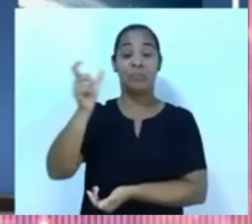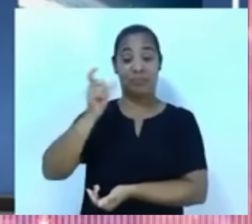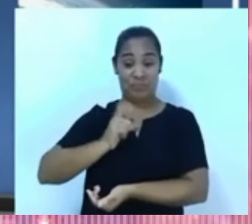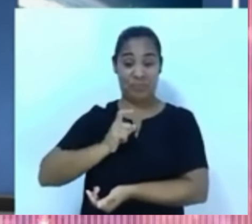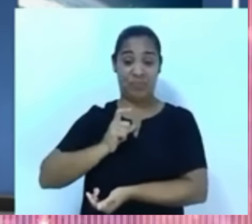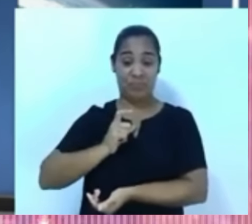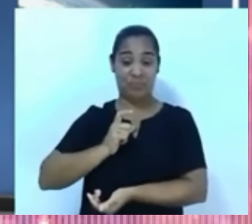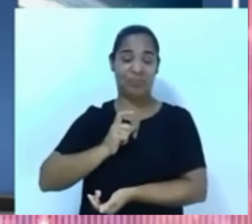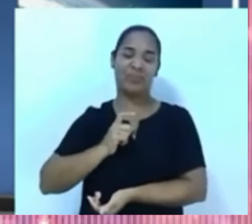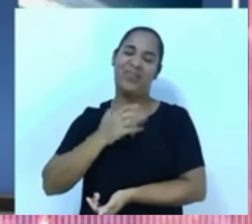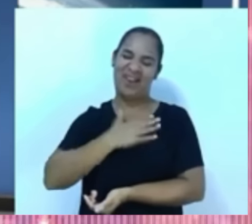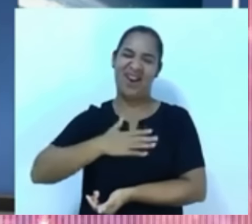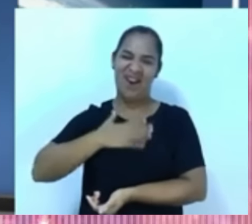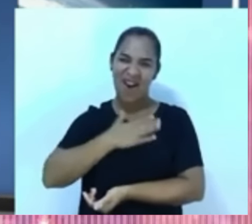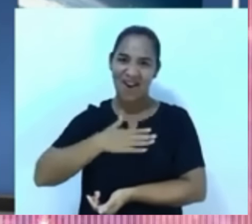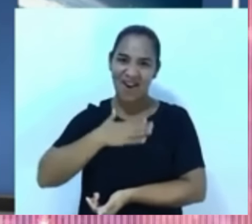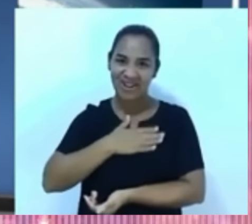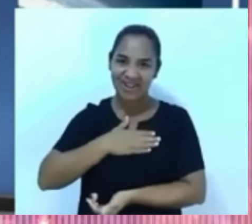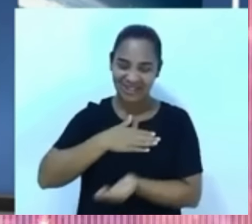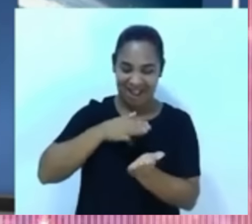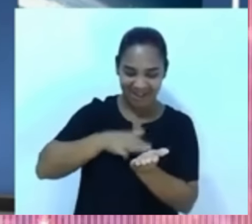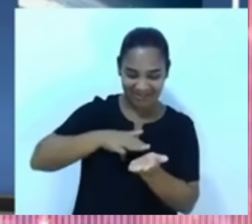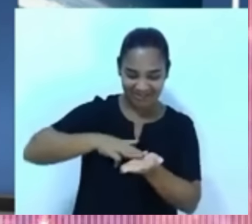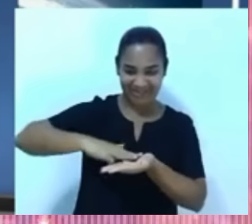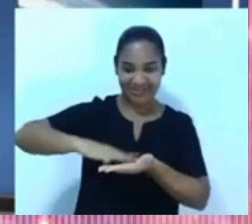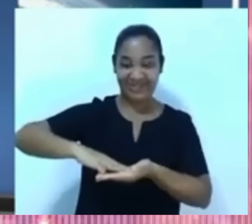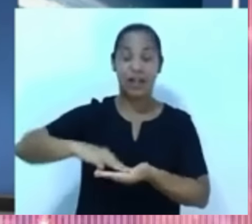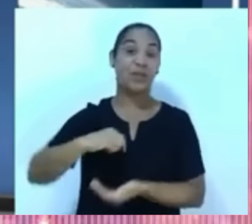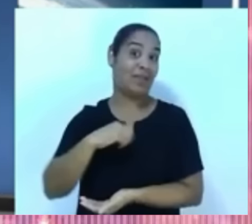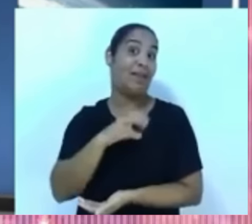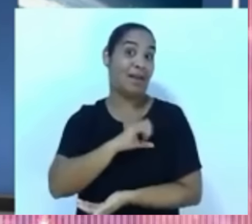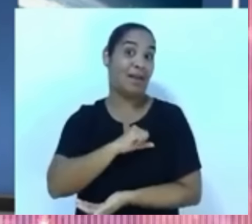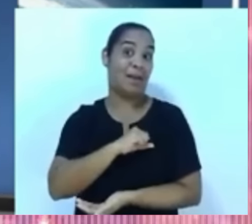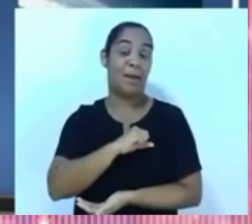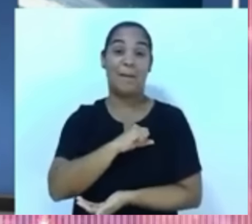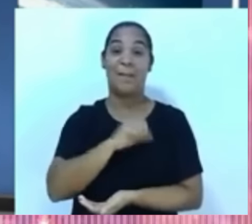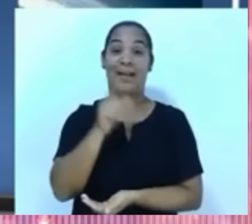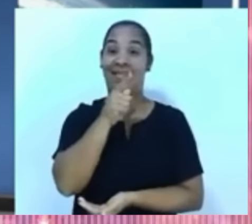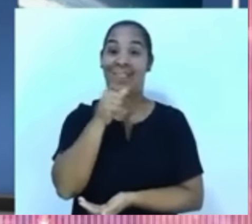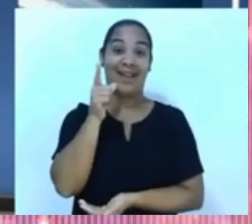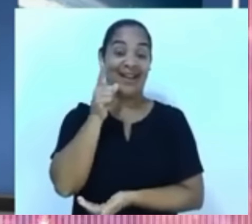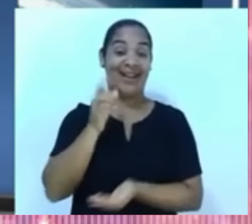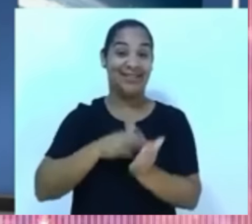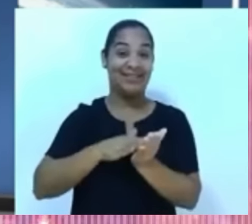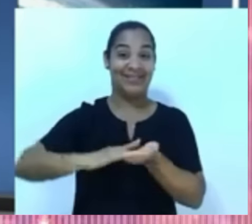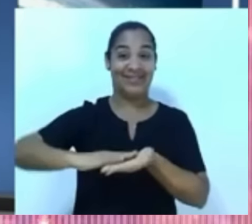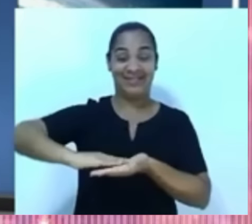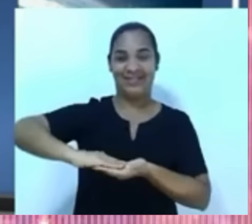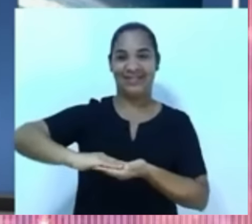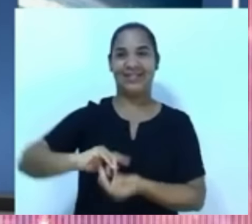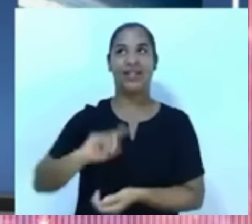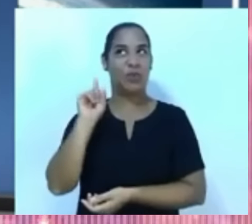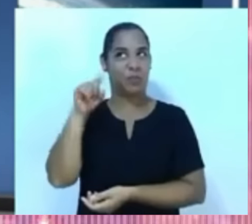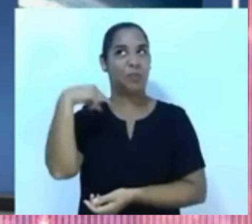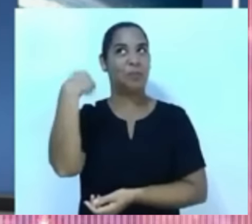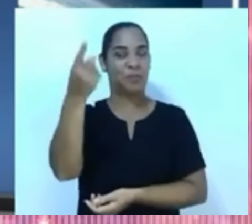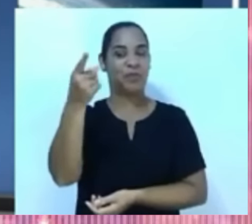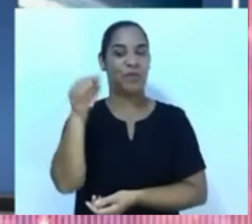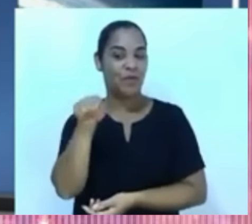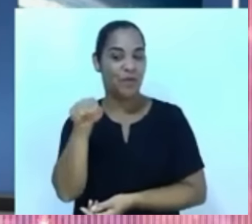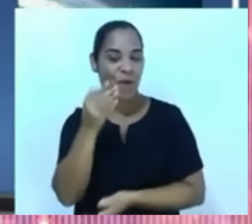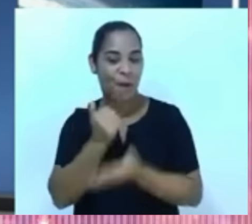de empadas eu disse muito minha filha e um dia hei de comer aquelas que você